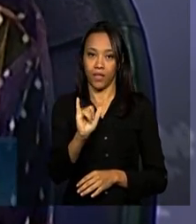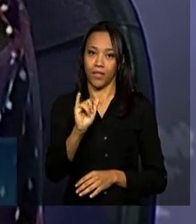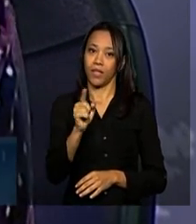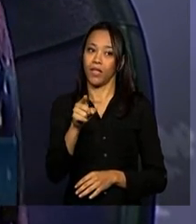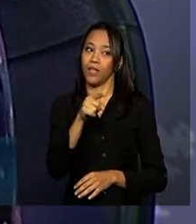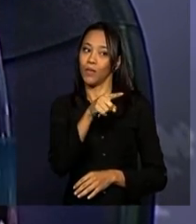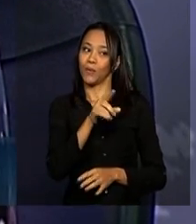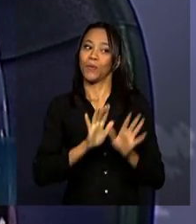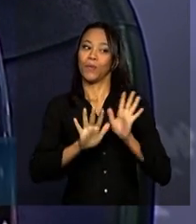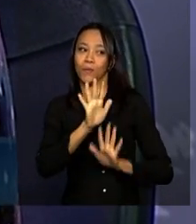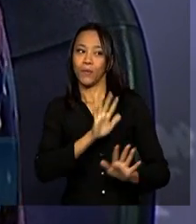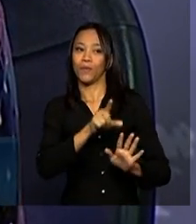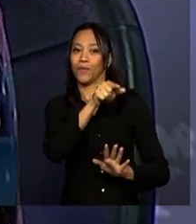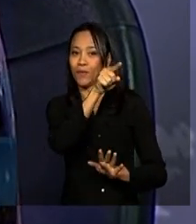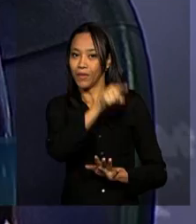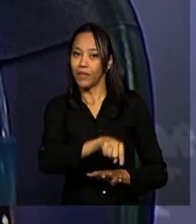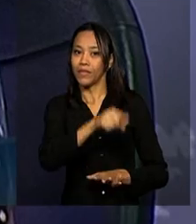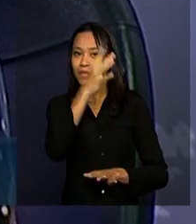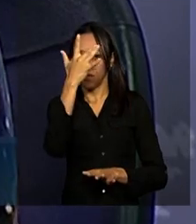esse brilho todo aí,